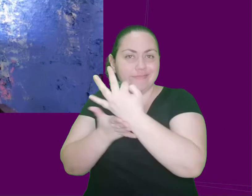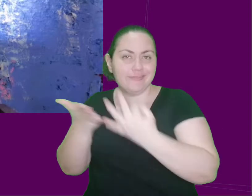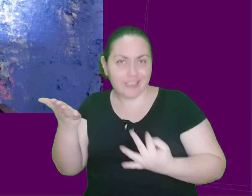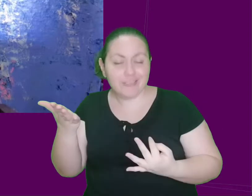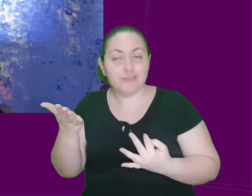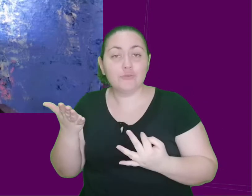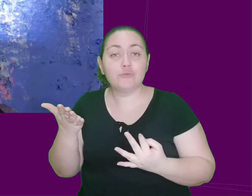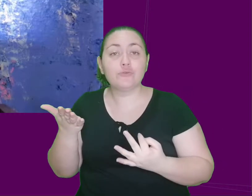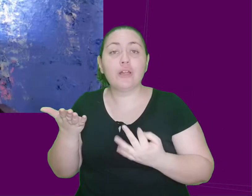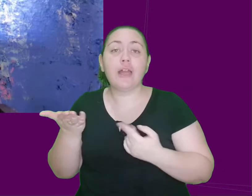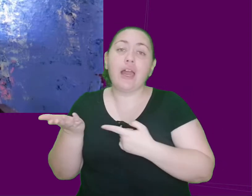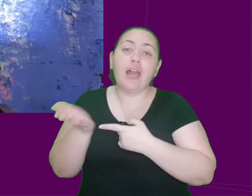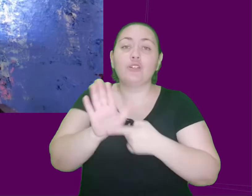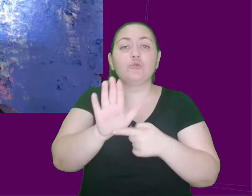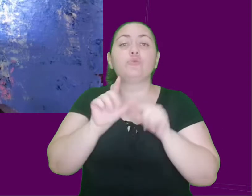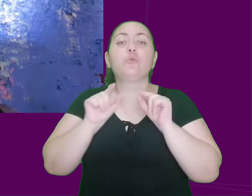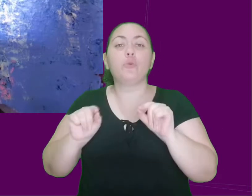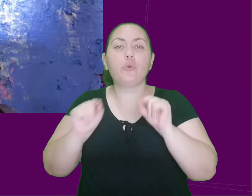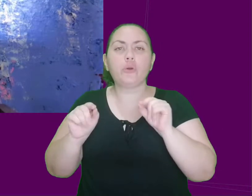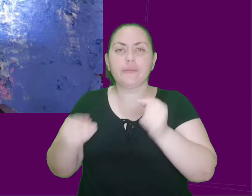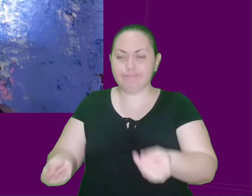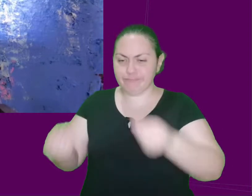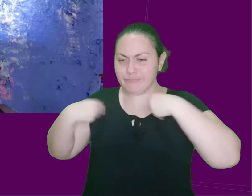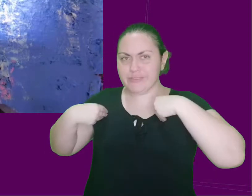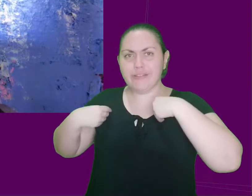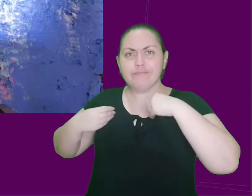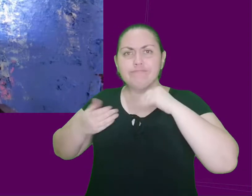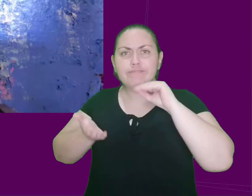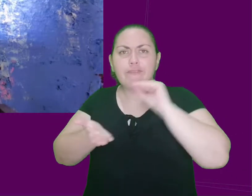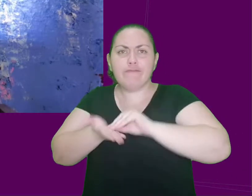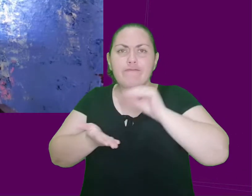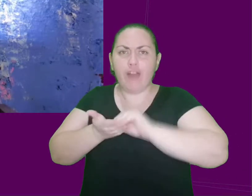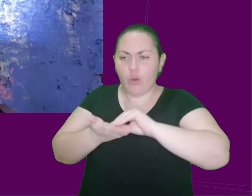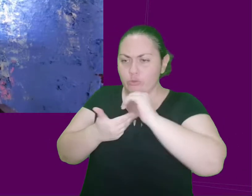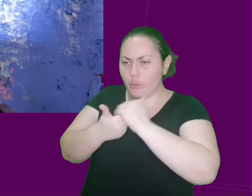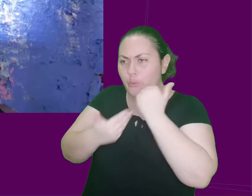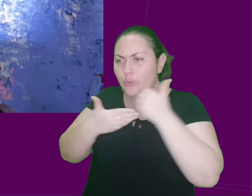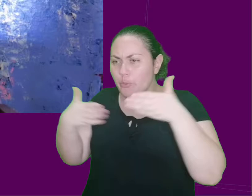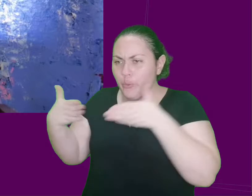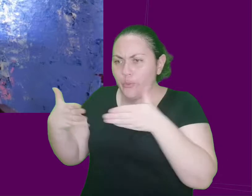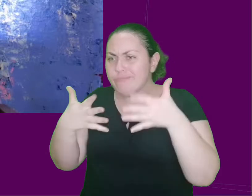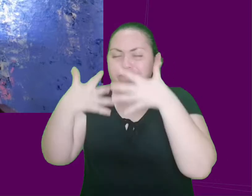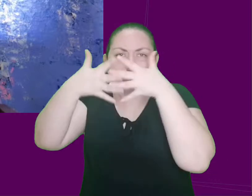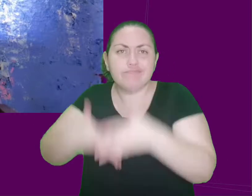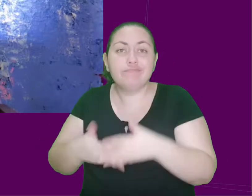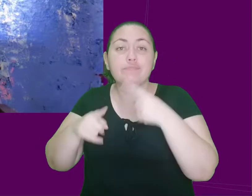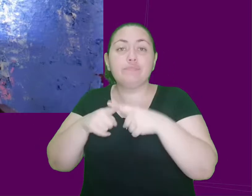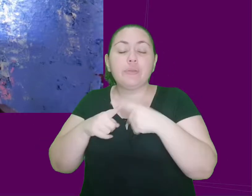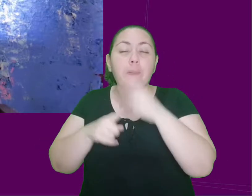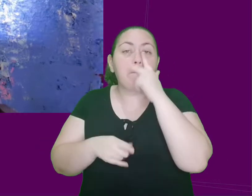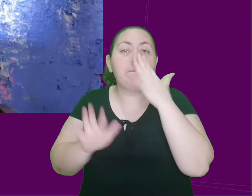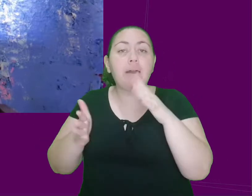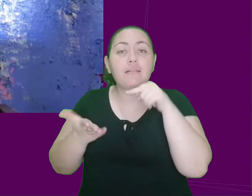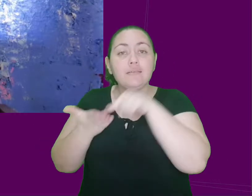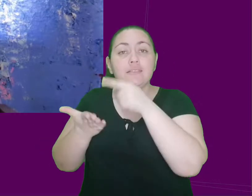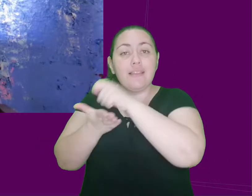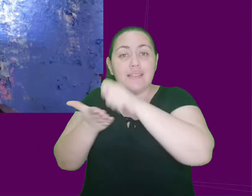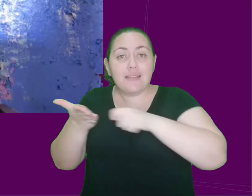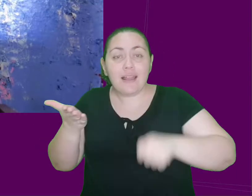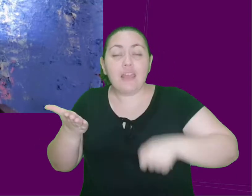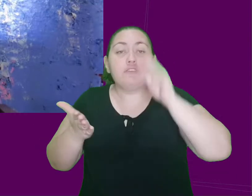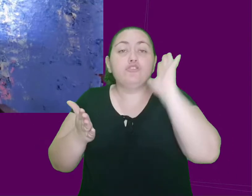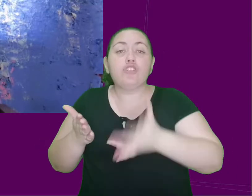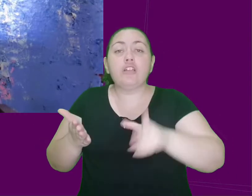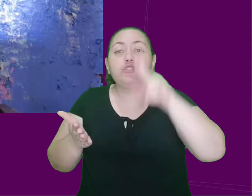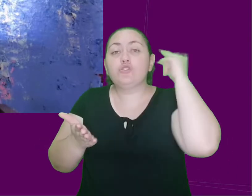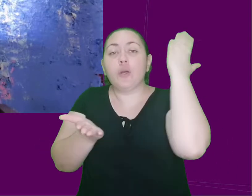são construídos, contribui para essa sensação de desorientação, já que grande parte deles parece iniciar com a história já em